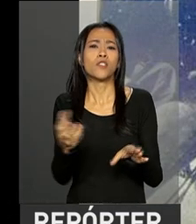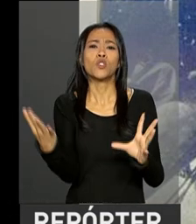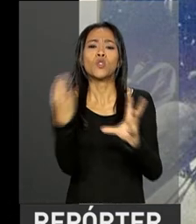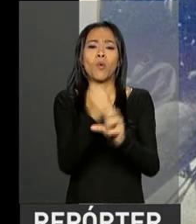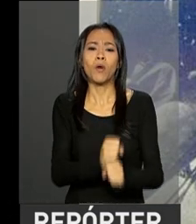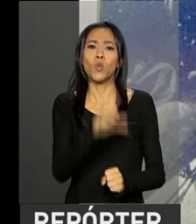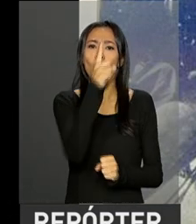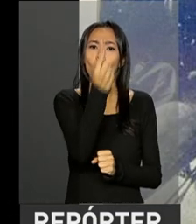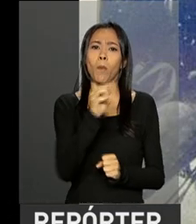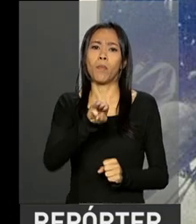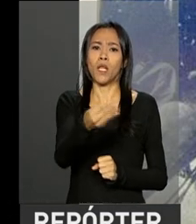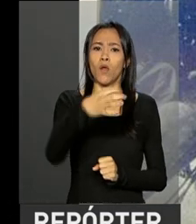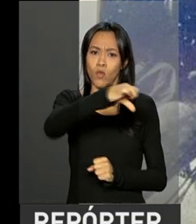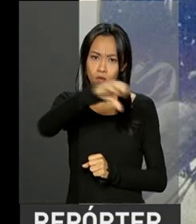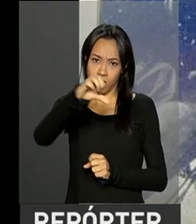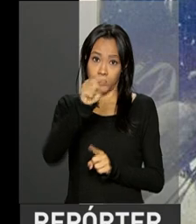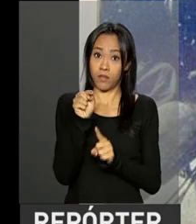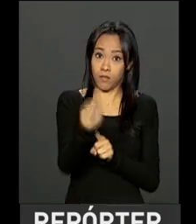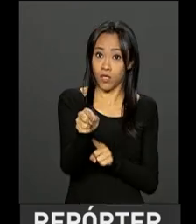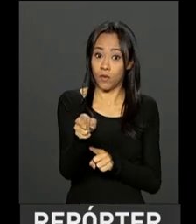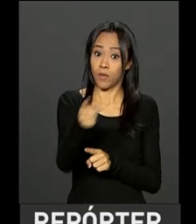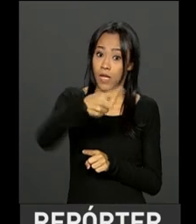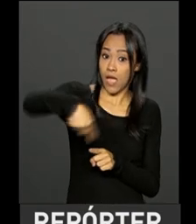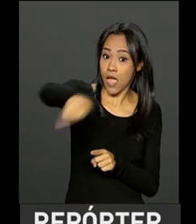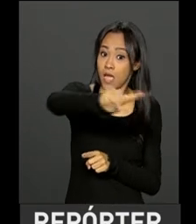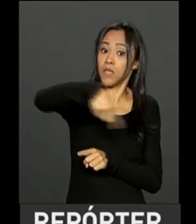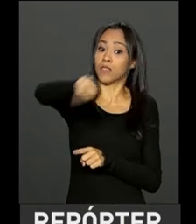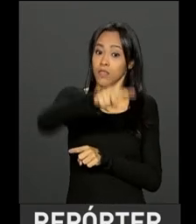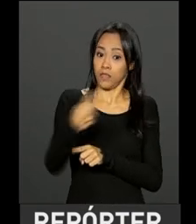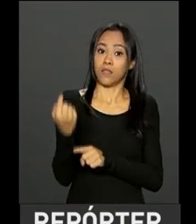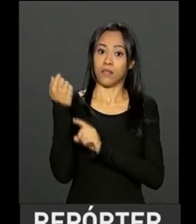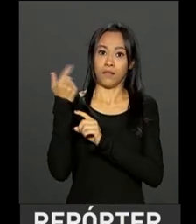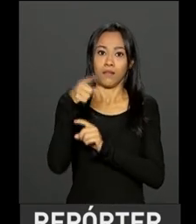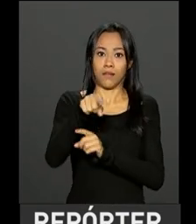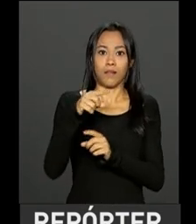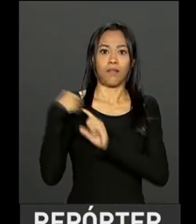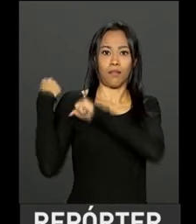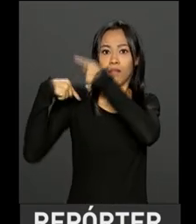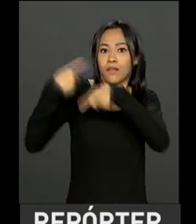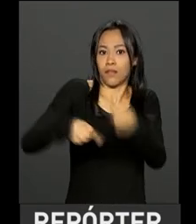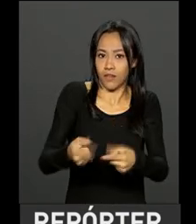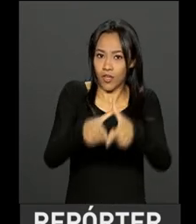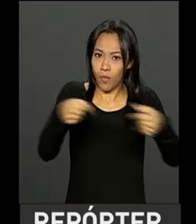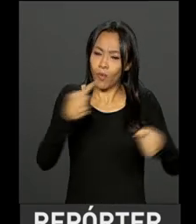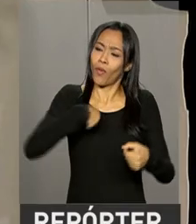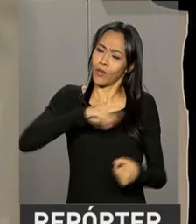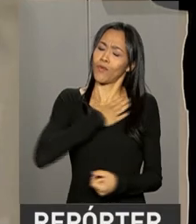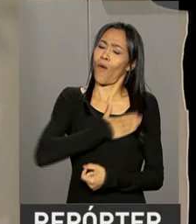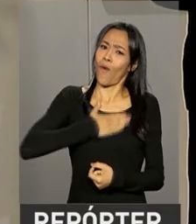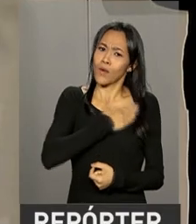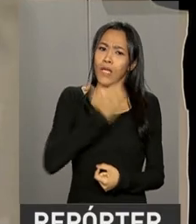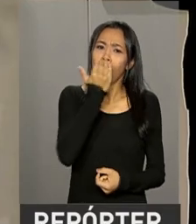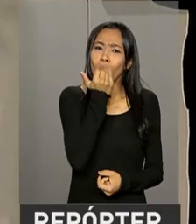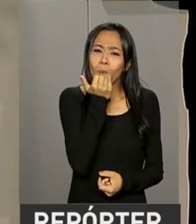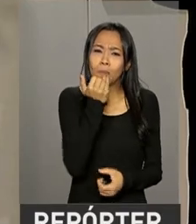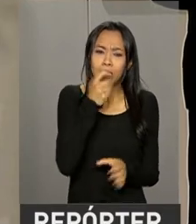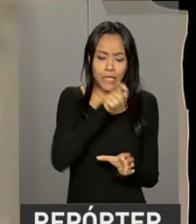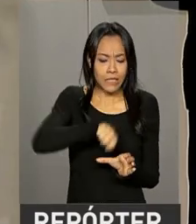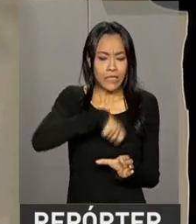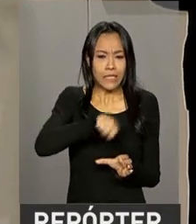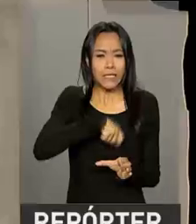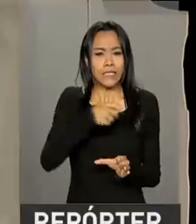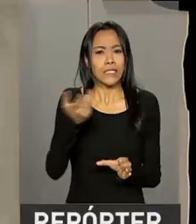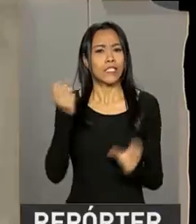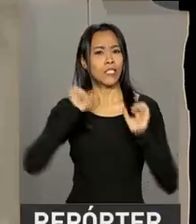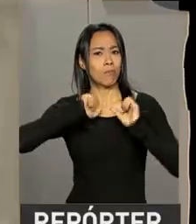1 milhão e 900 mil. Com os Nikkeis, como são chamados, nós brasileiros aprendemos a gostar da culinária japonesa e a